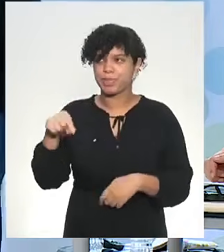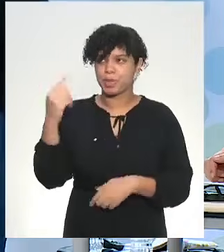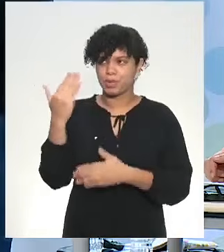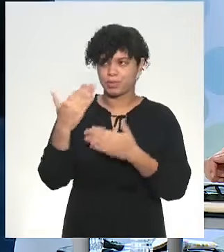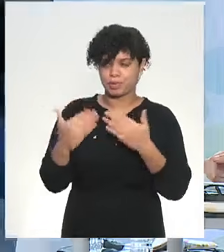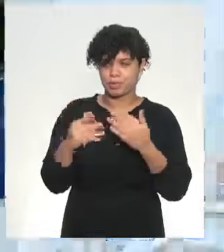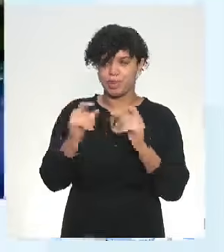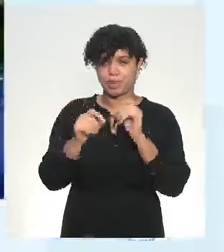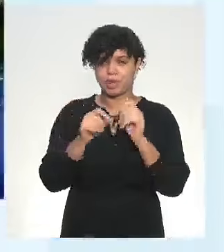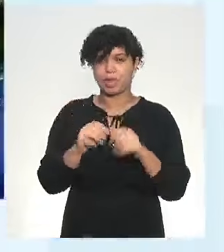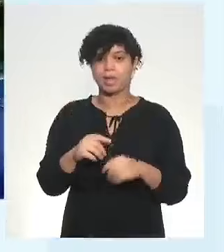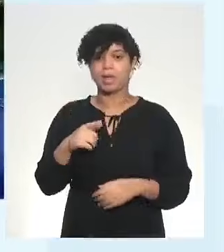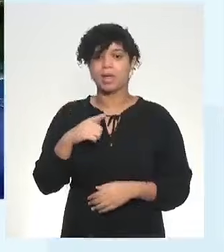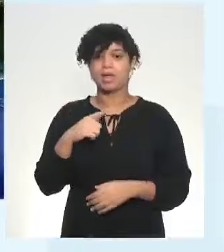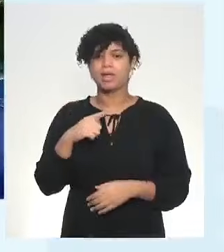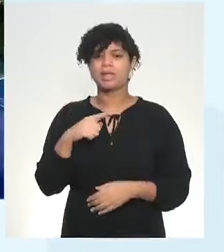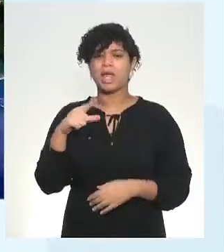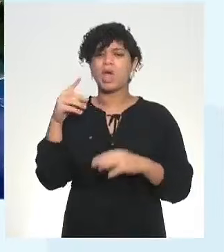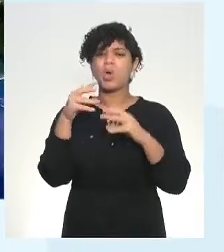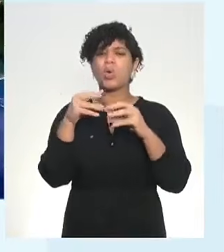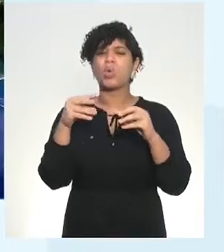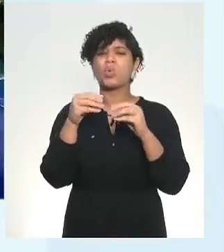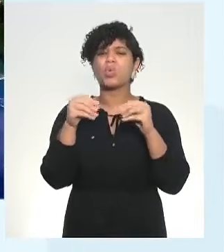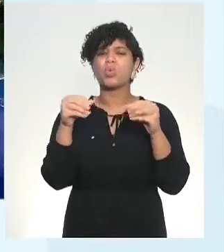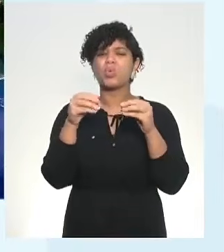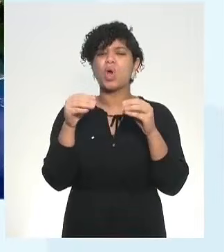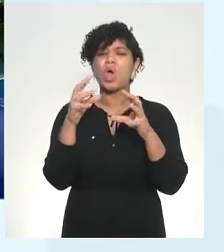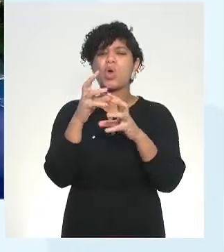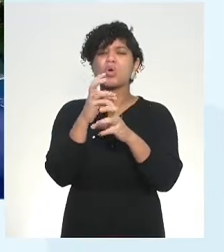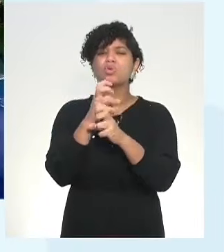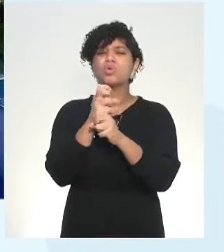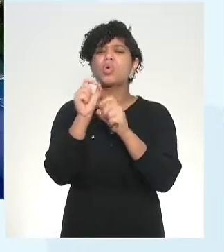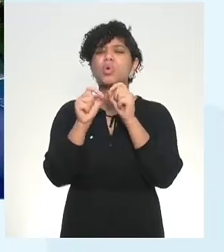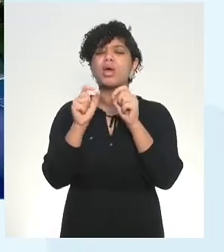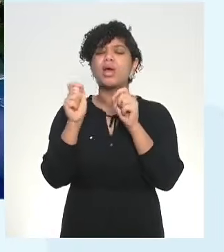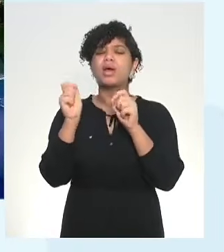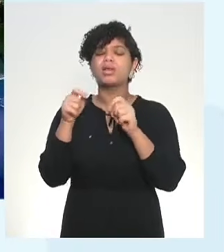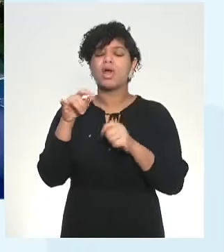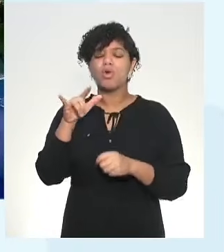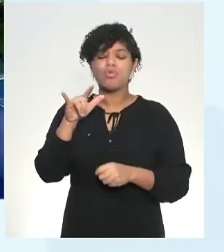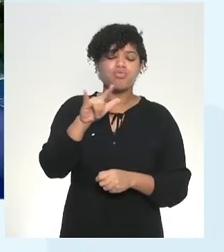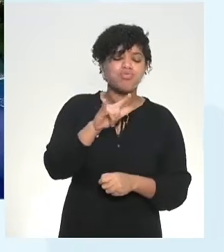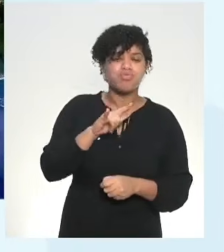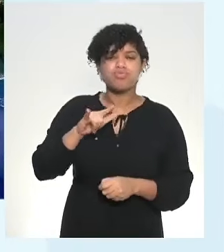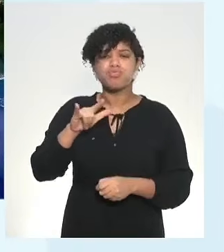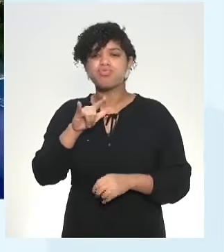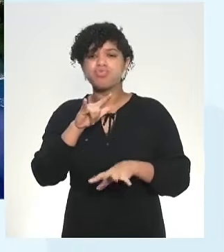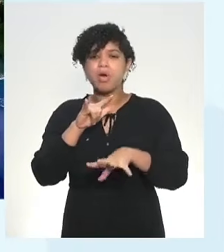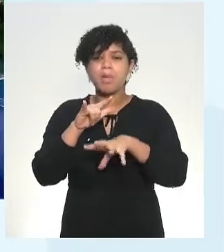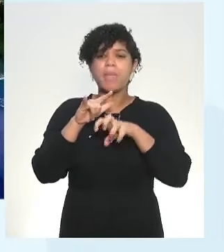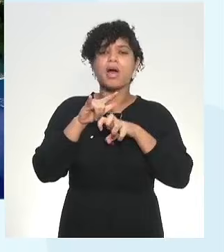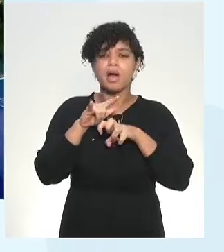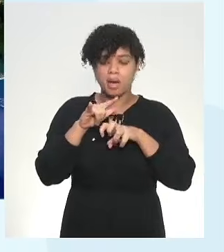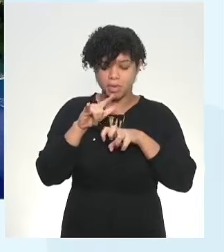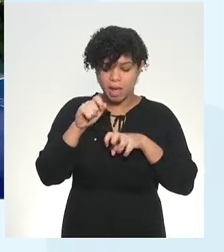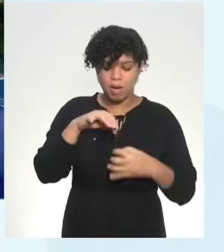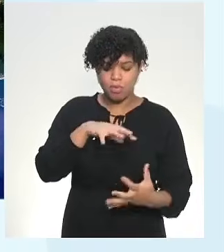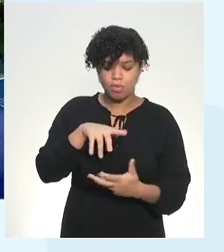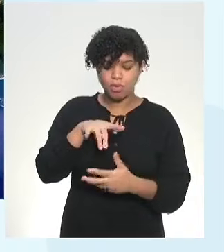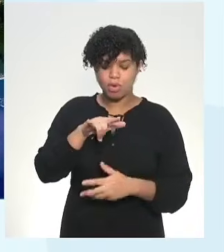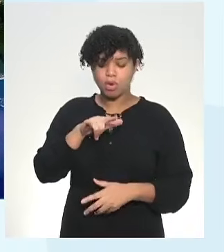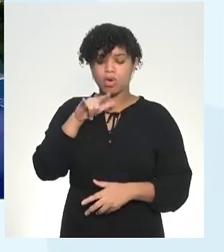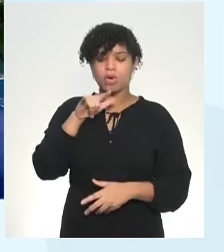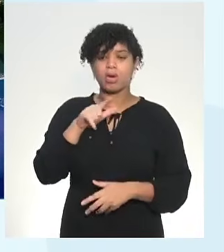aí nós temos uma mancha aí urbana, né, mostrada através de imagem de satélite da cidade de São Paulo. Então veja a urbanização